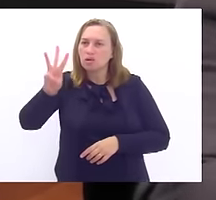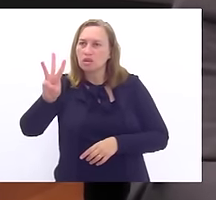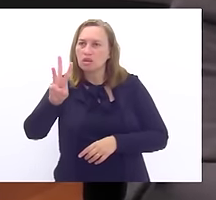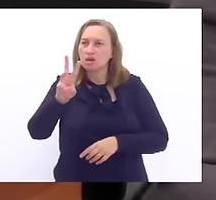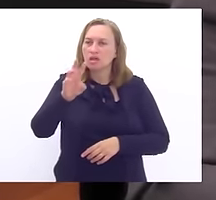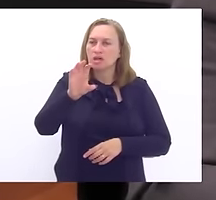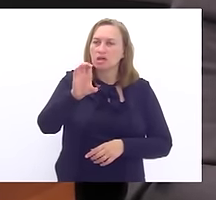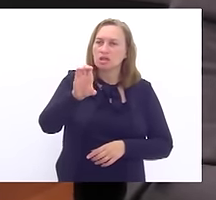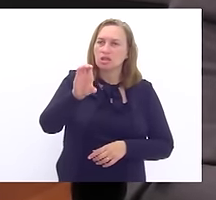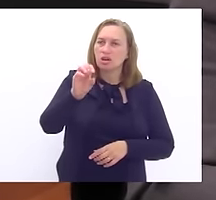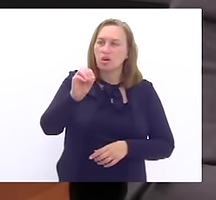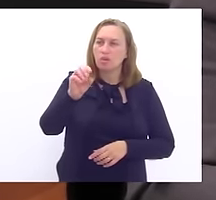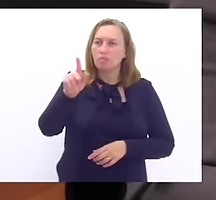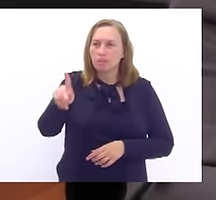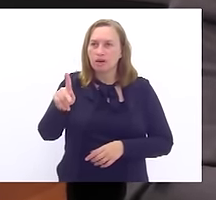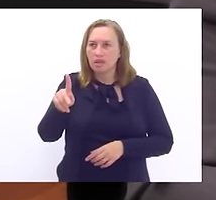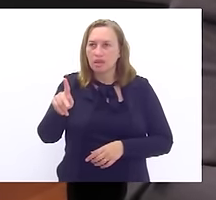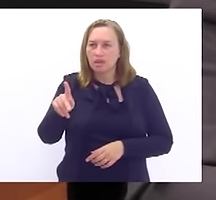localizou